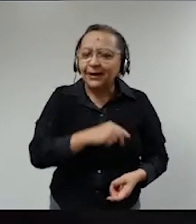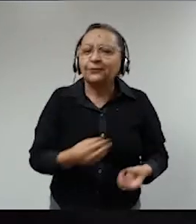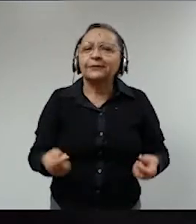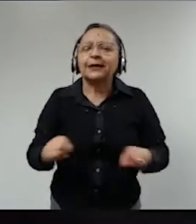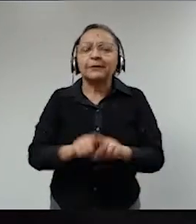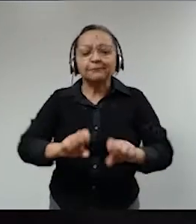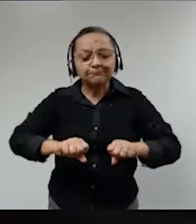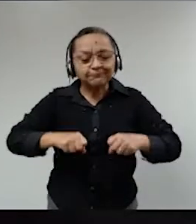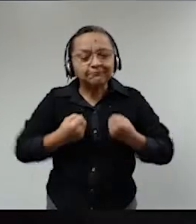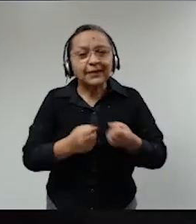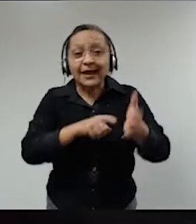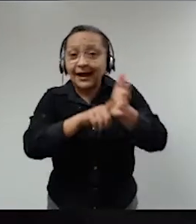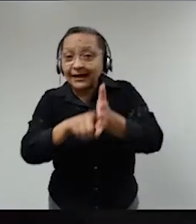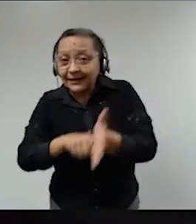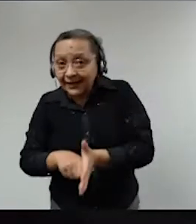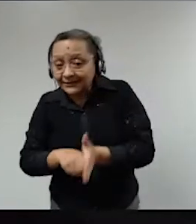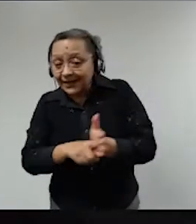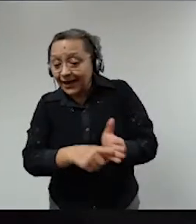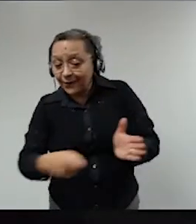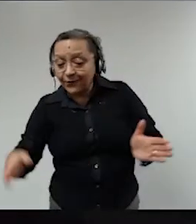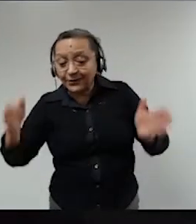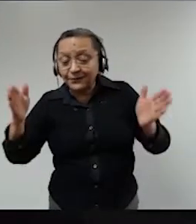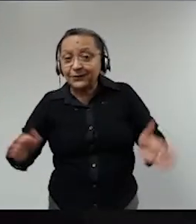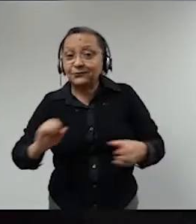análise em períodos de crise, mas fez com